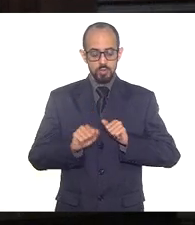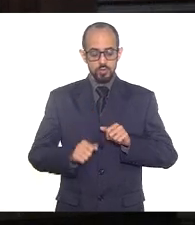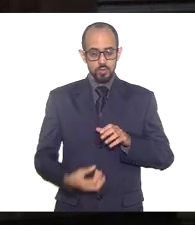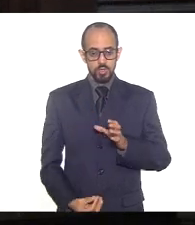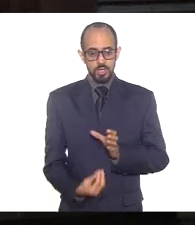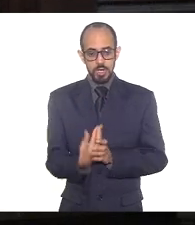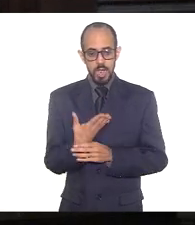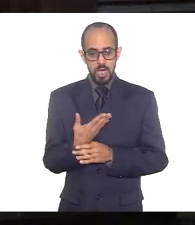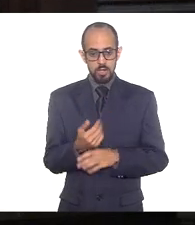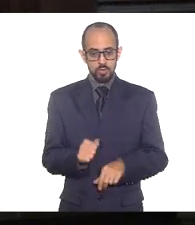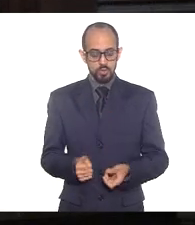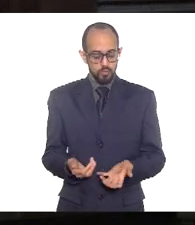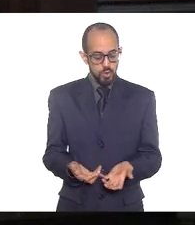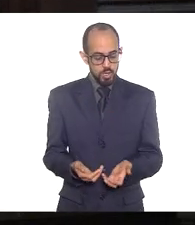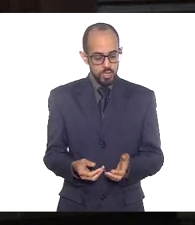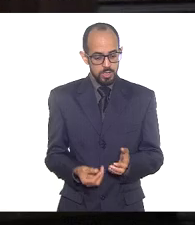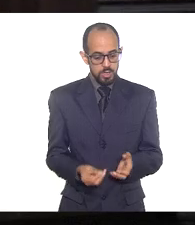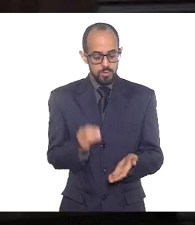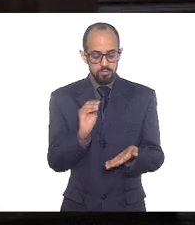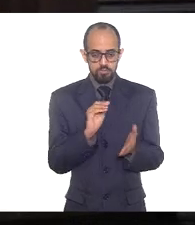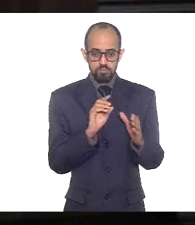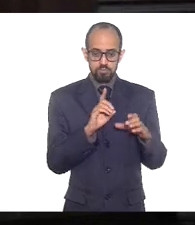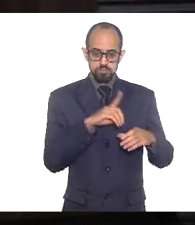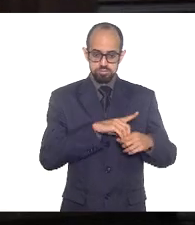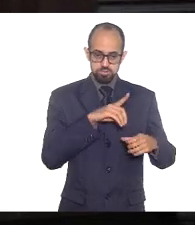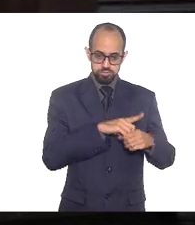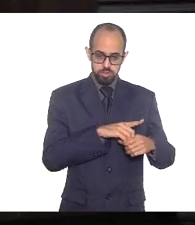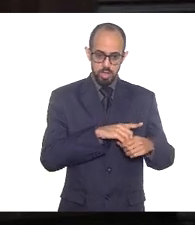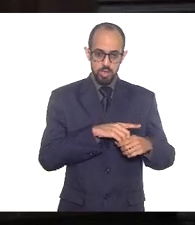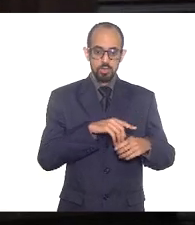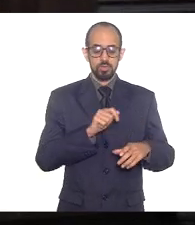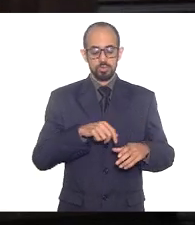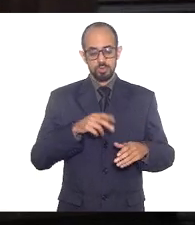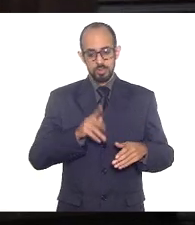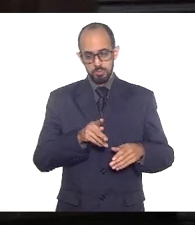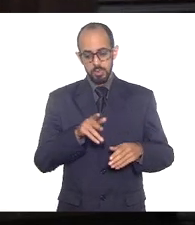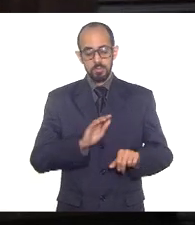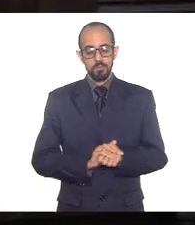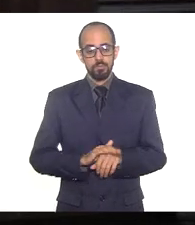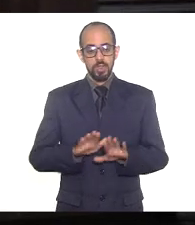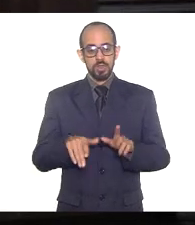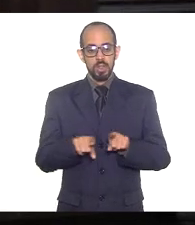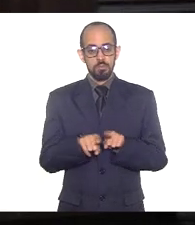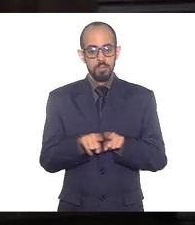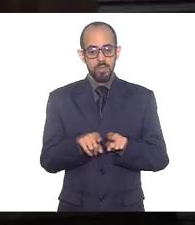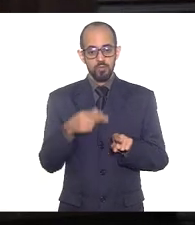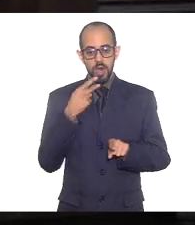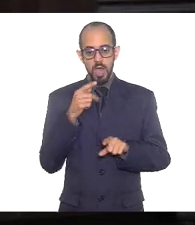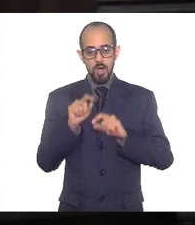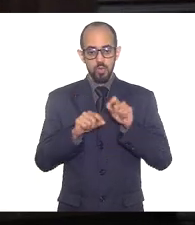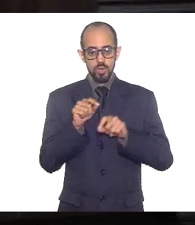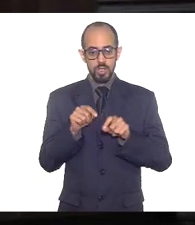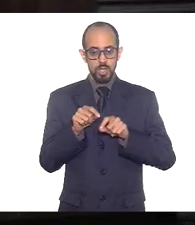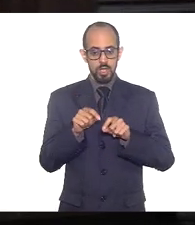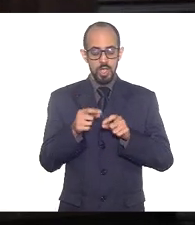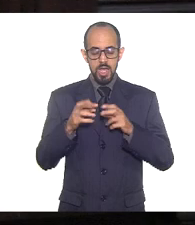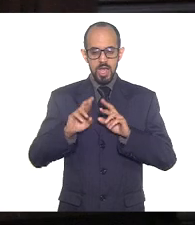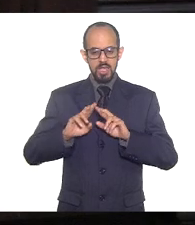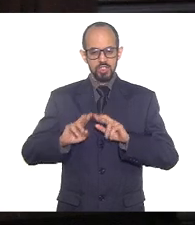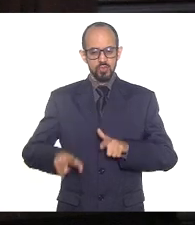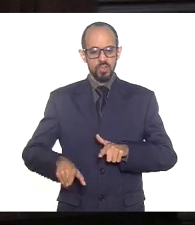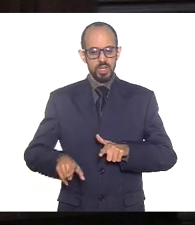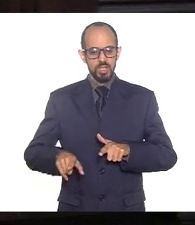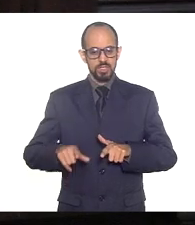alimentado no regularmente quero mencionar sobretudo a grande contradição